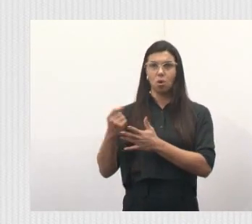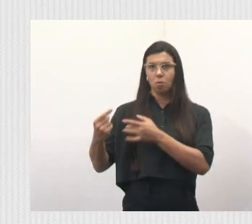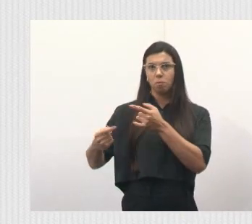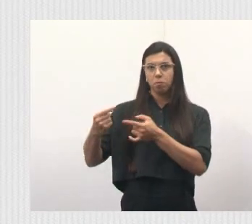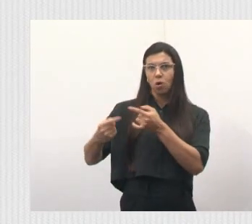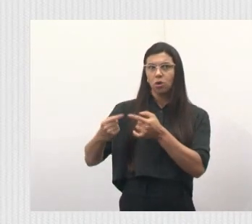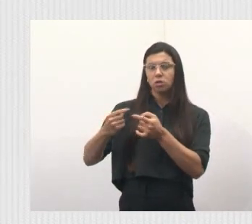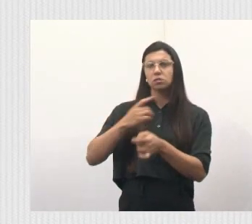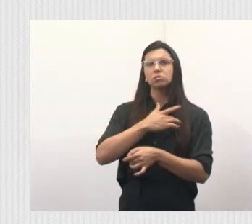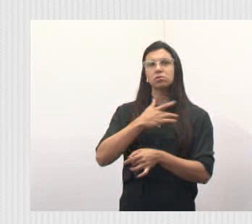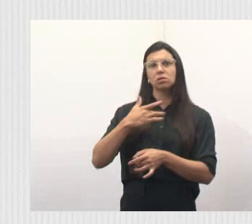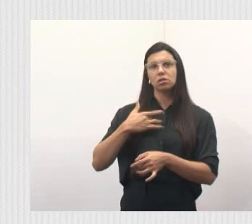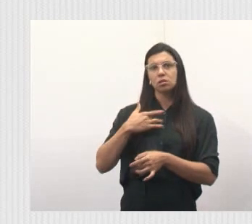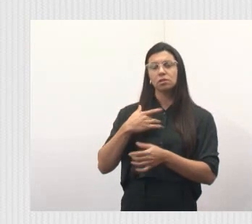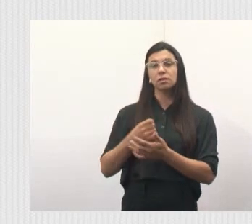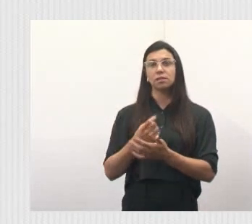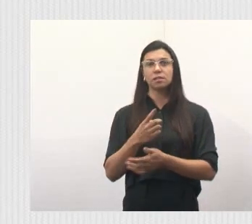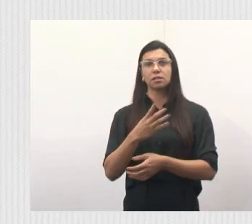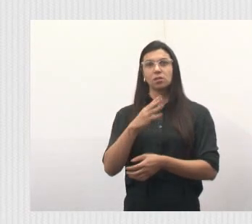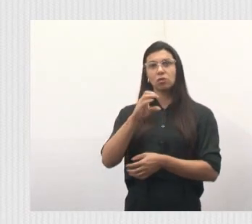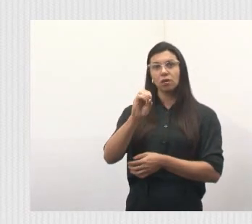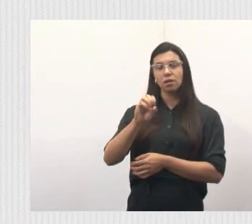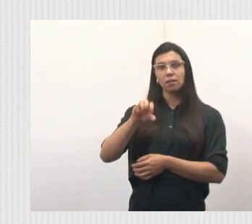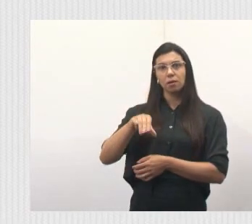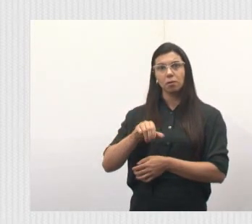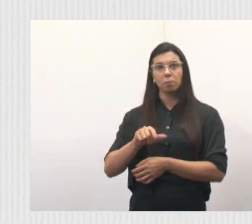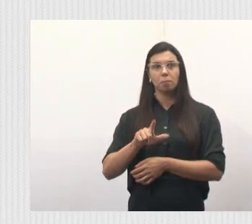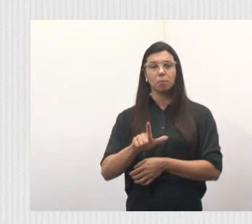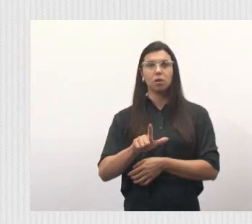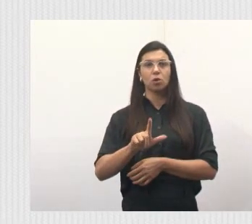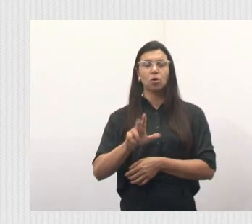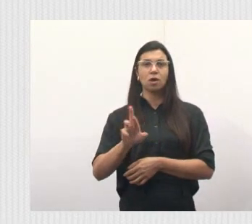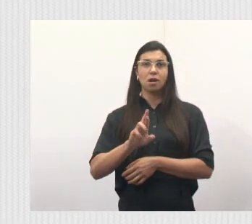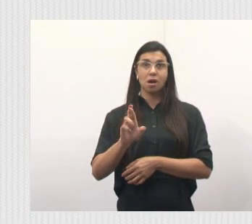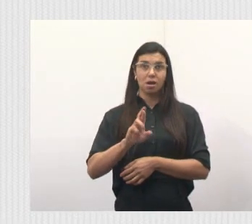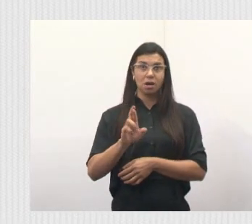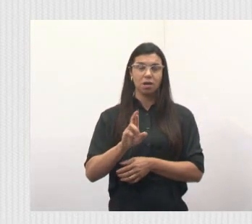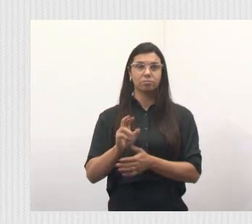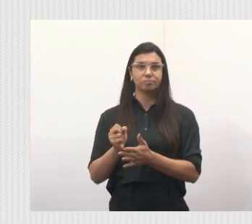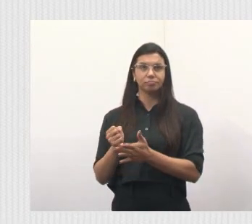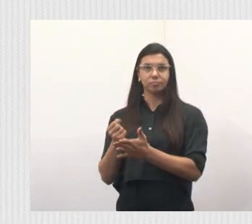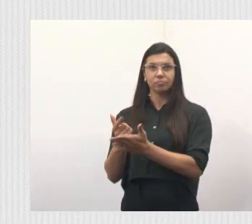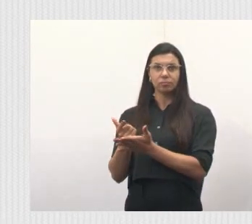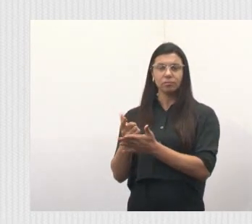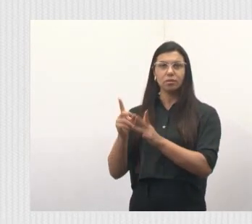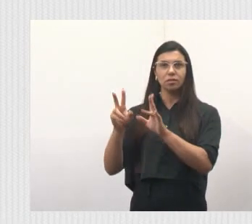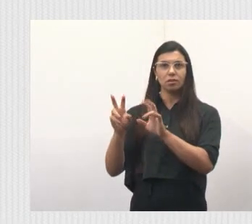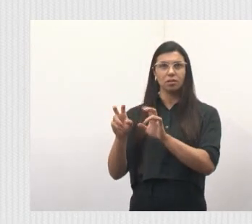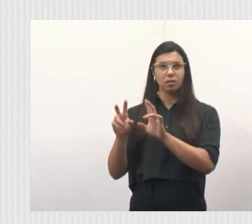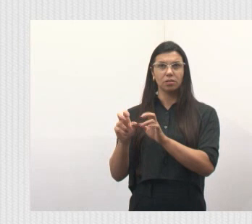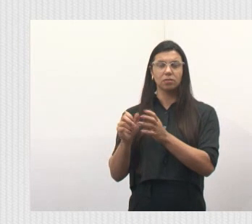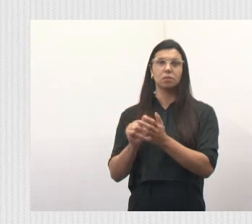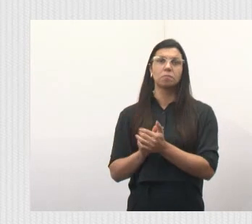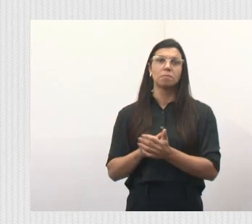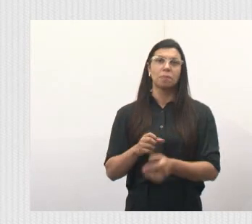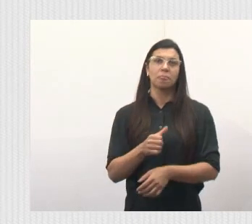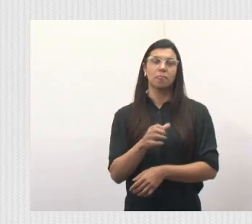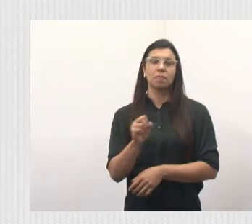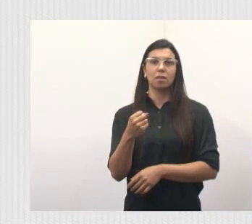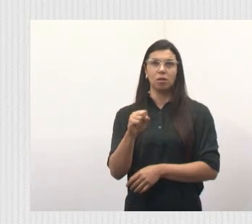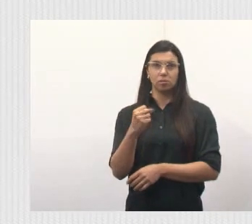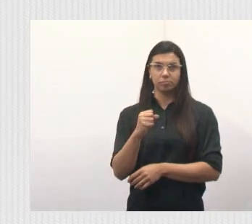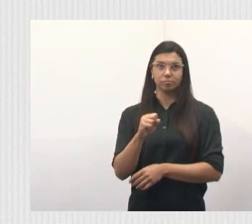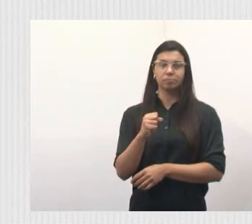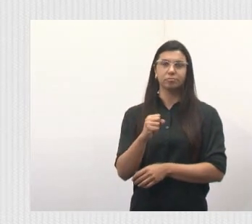para custeio de R$ 140 mil ao mês. Atualmente, é a 18ª posição do Estado de São Paulo. E no sistema